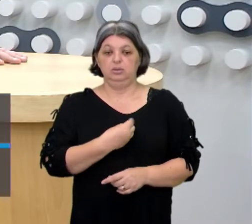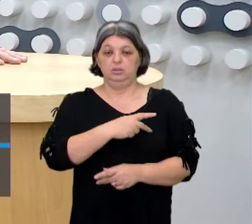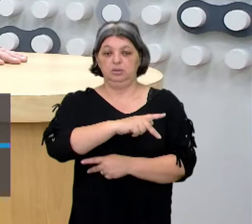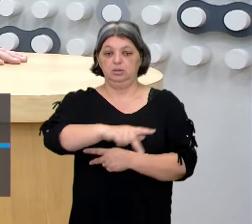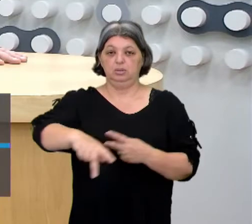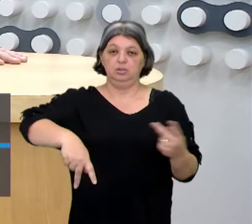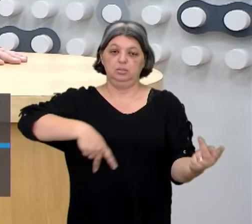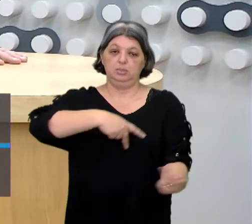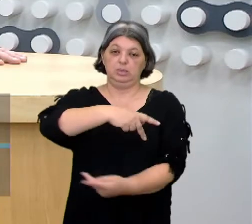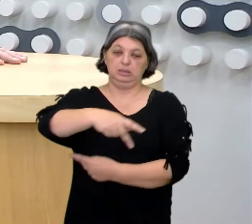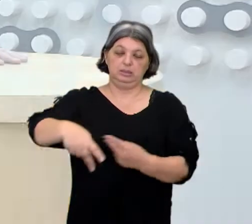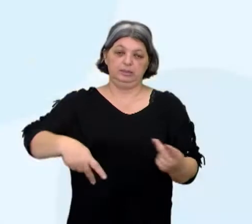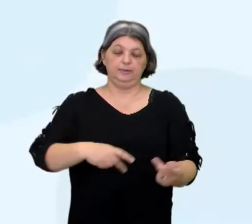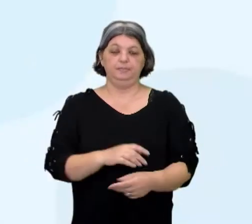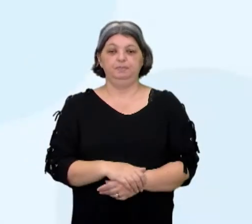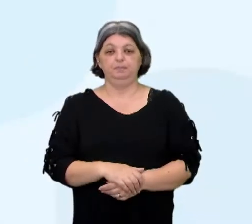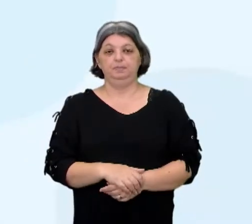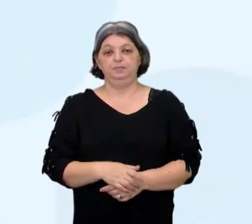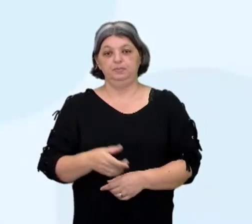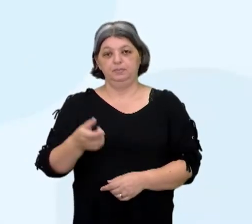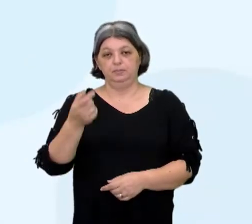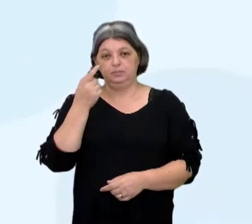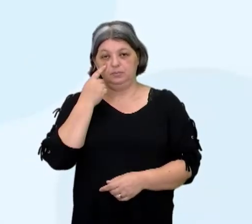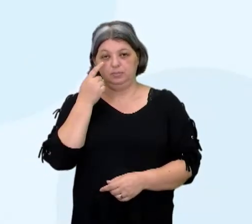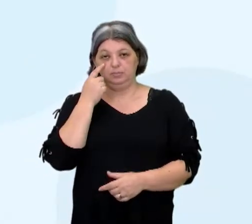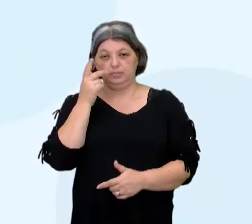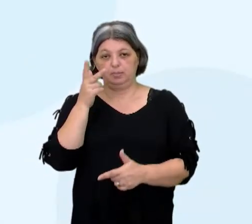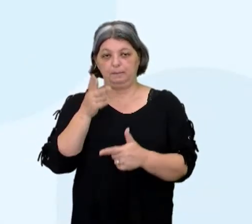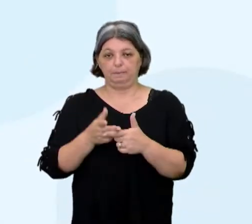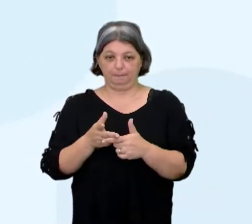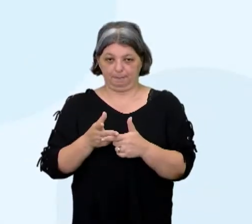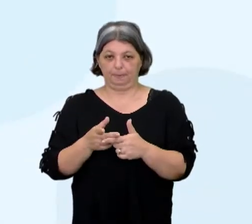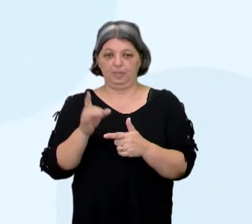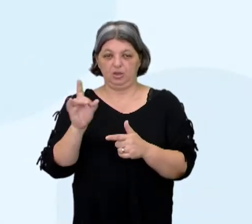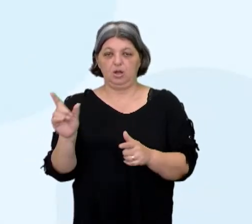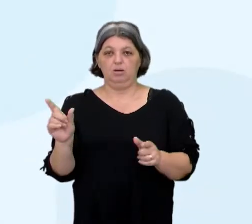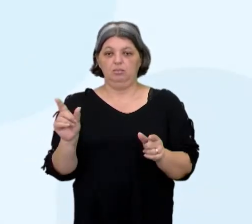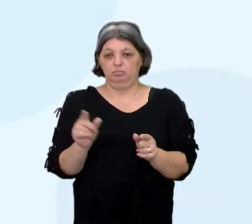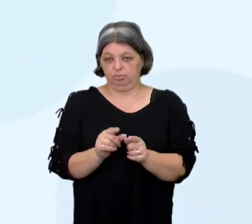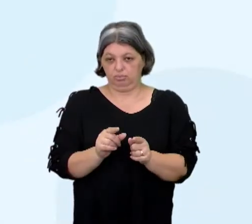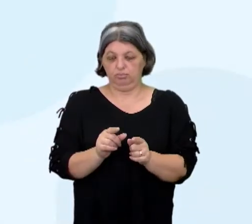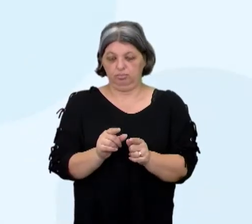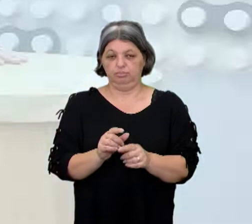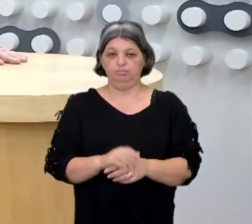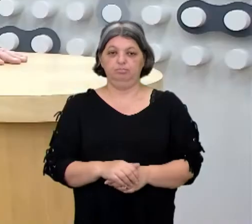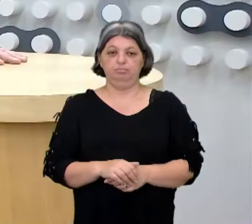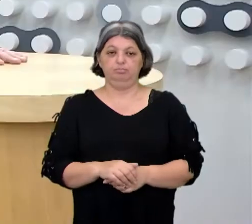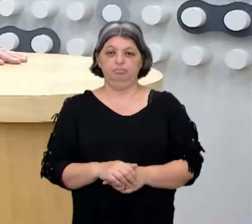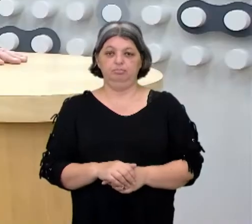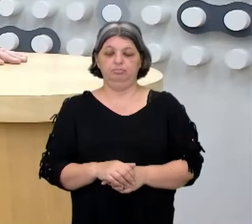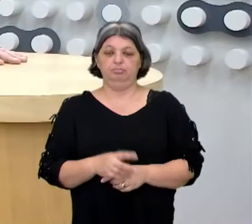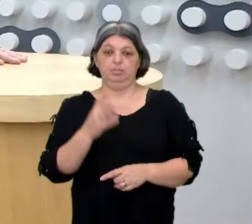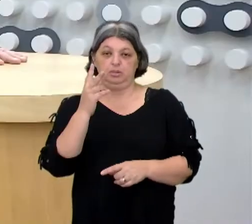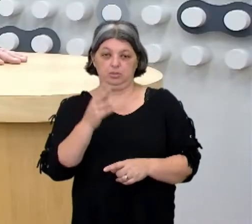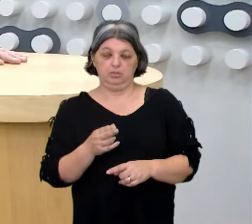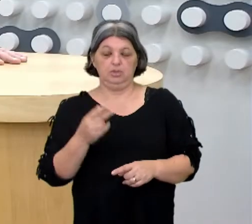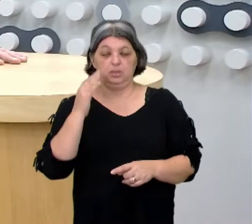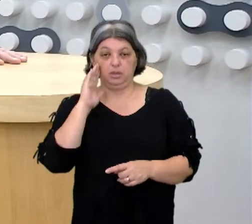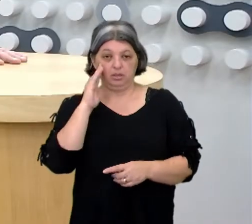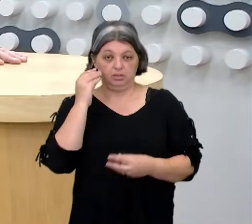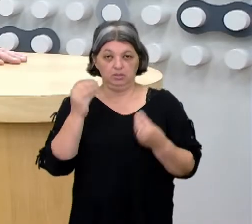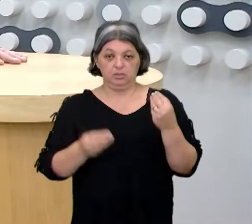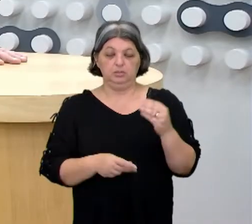planeta. E aí nós vamos ver aí um vídeo, né, uma parte desse vídeo na realidade, né, entenda como acontecem terremotos e